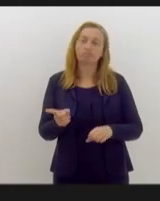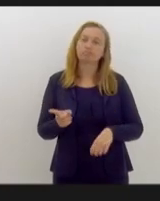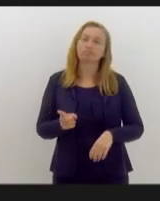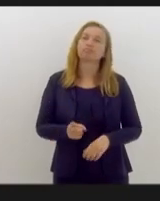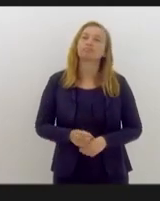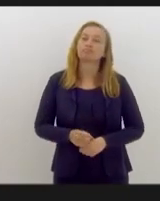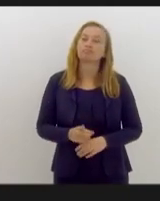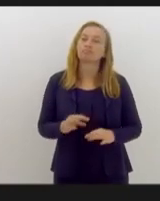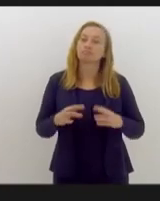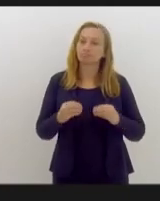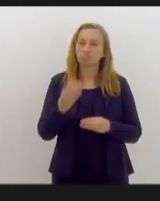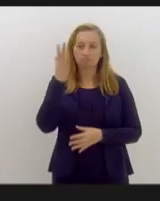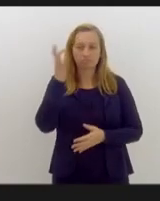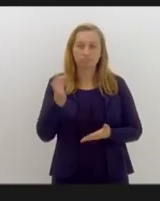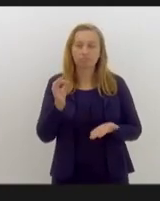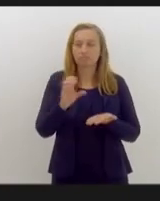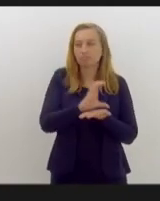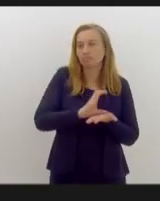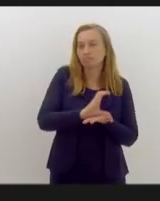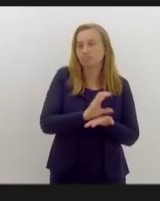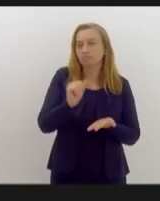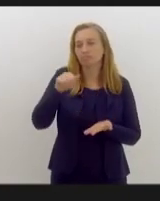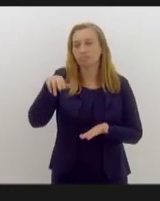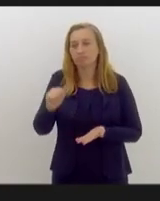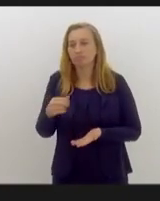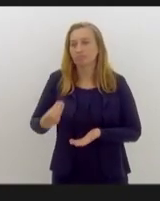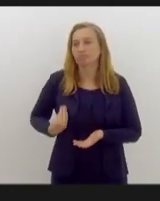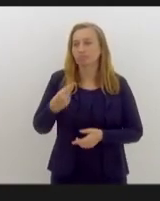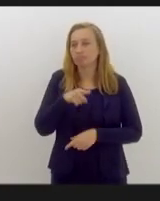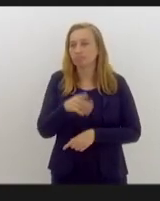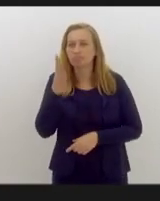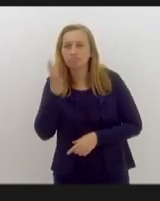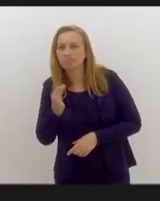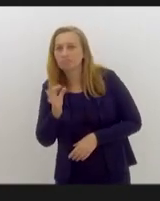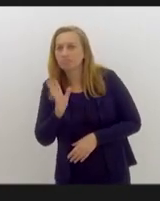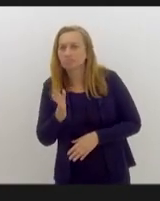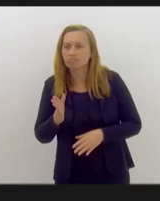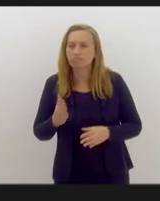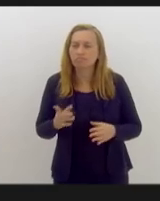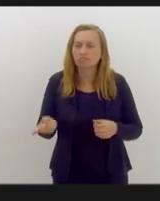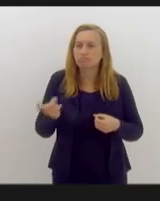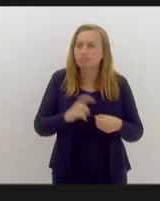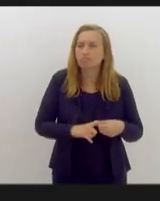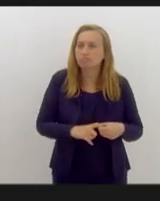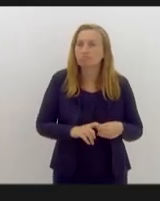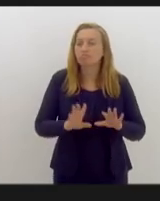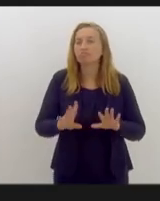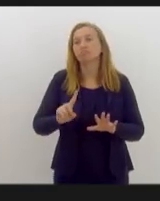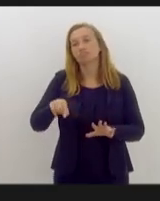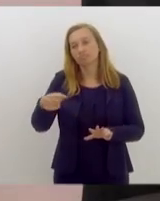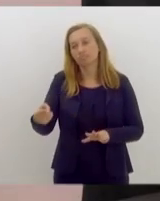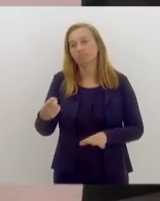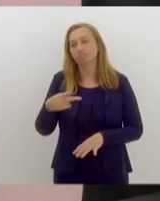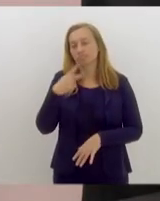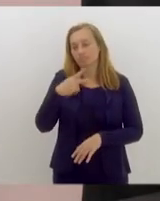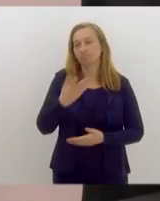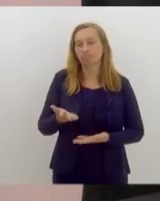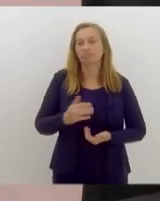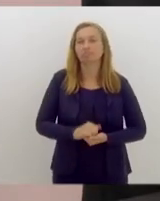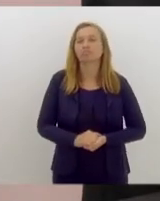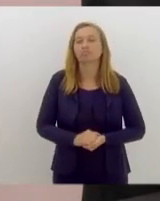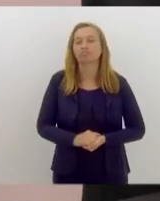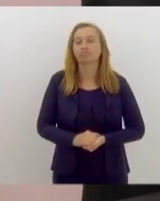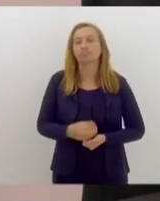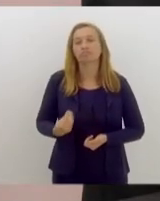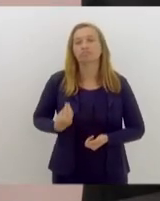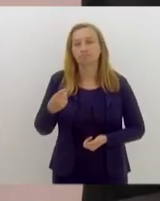não sei se a conselheira Ana Karina está presente, não sei também se ela já... Se Oi, conselheira, ela é a próxima a falar aqui. Está